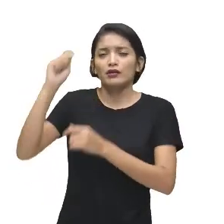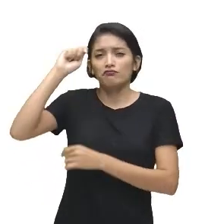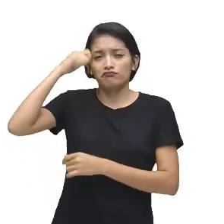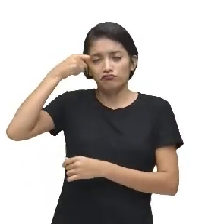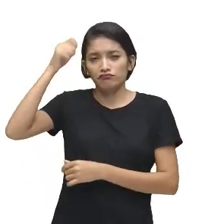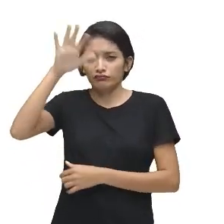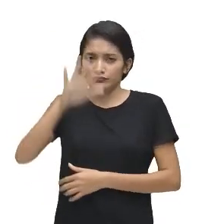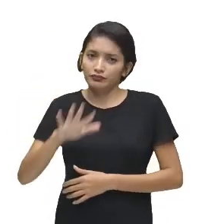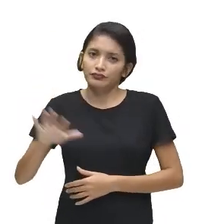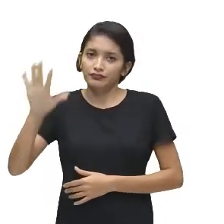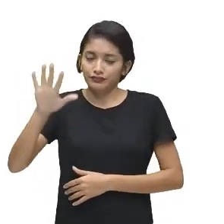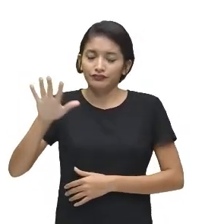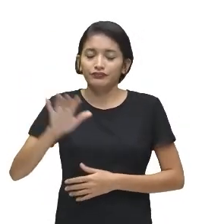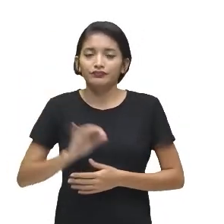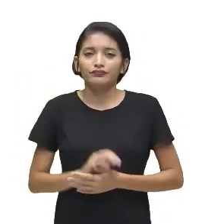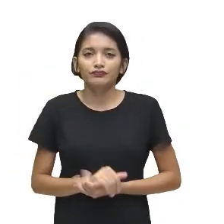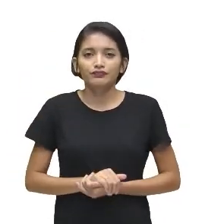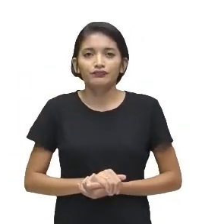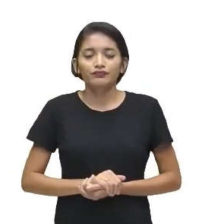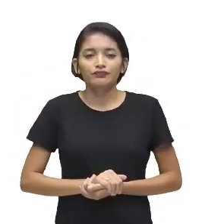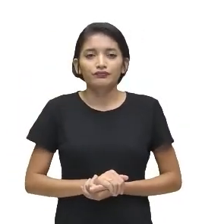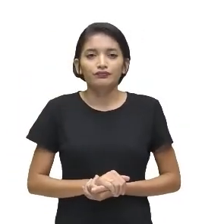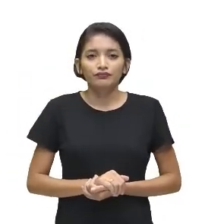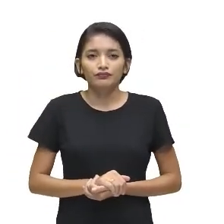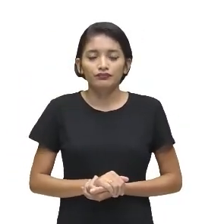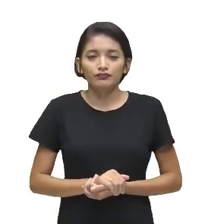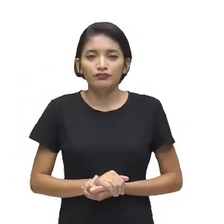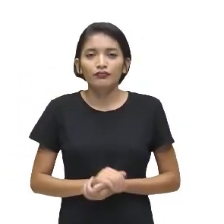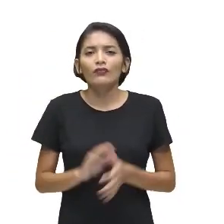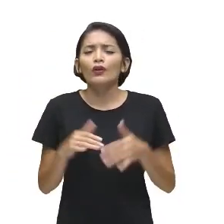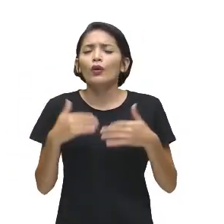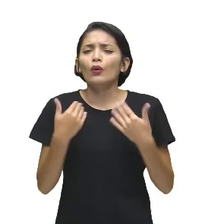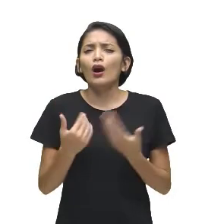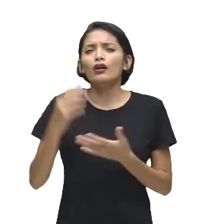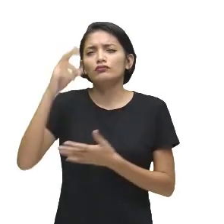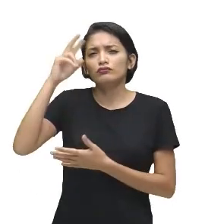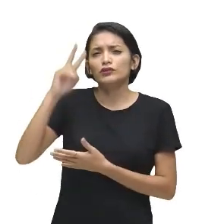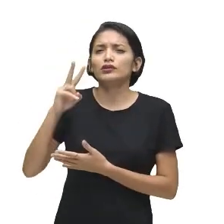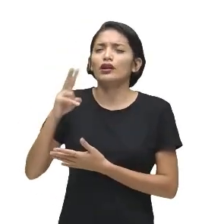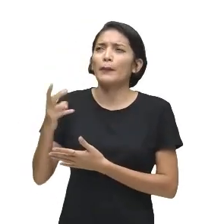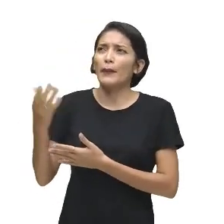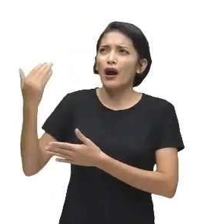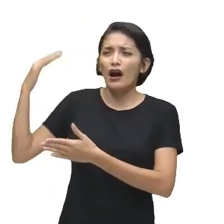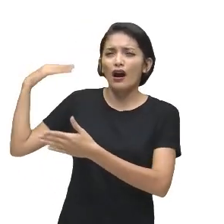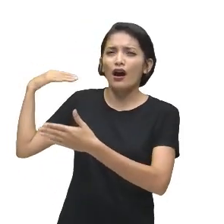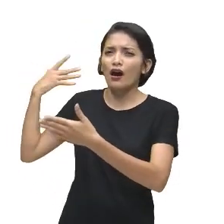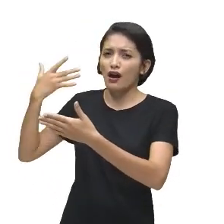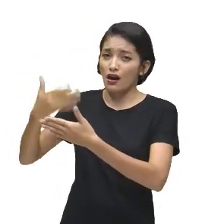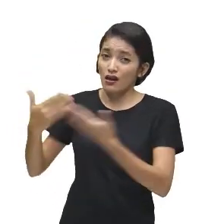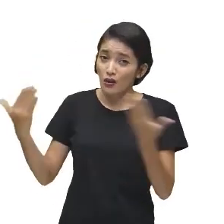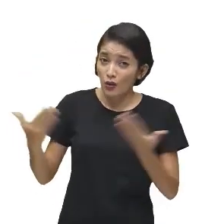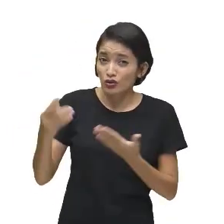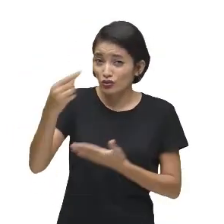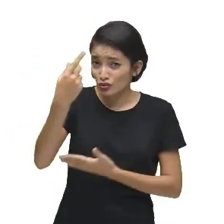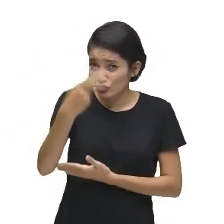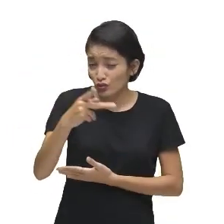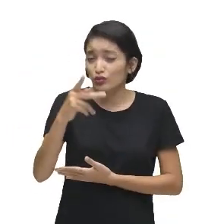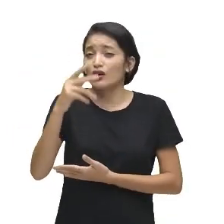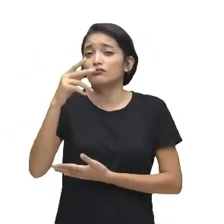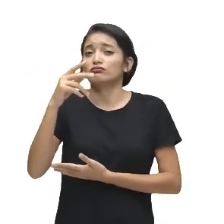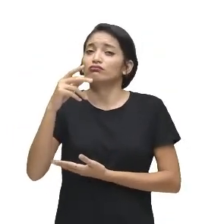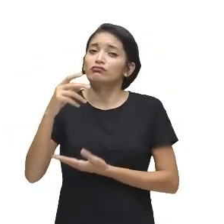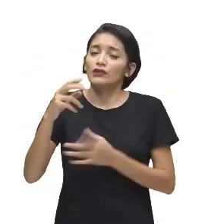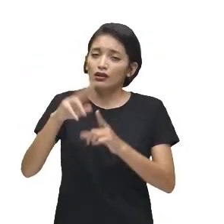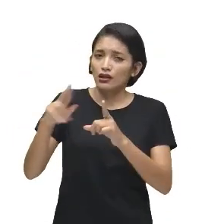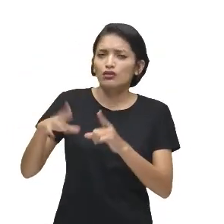africana, né? Qual é a história da sua religião? Você já parou para pensar nisso?